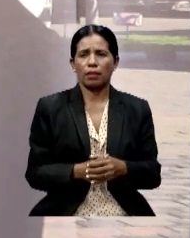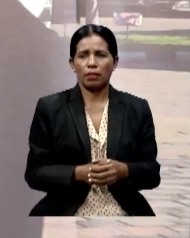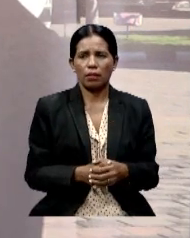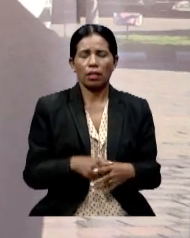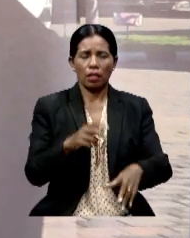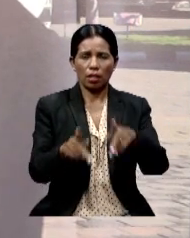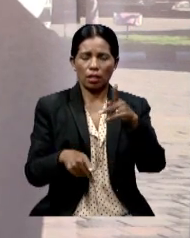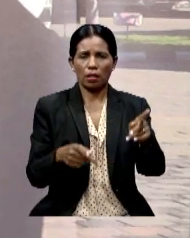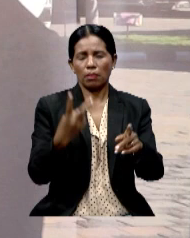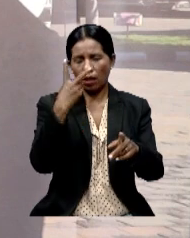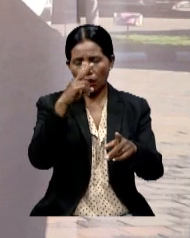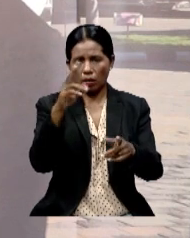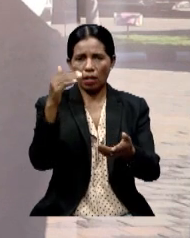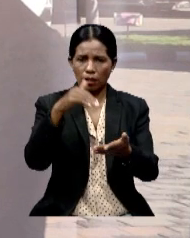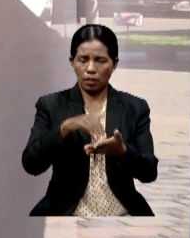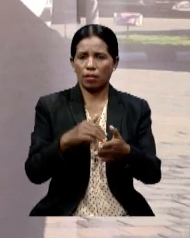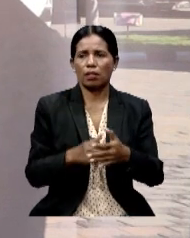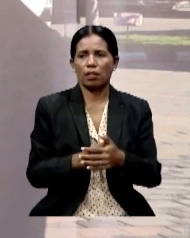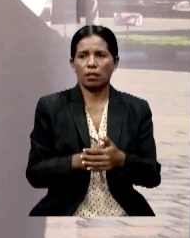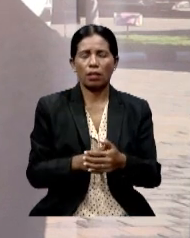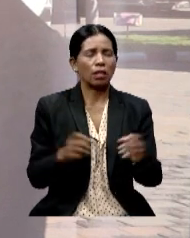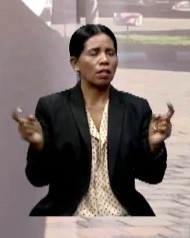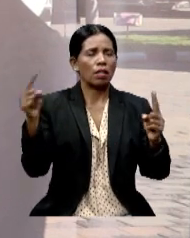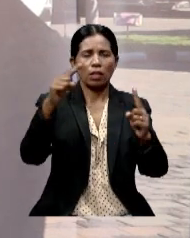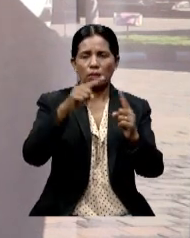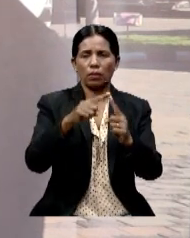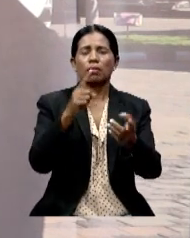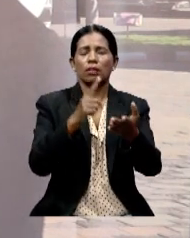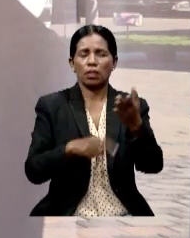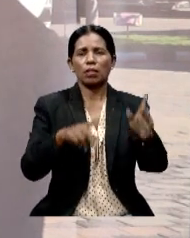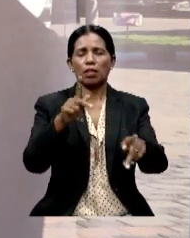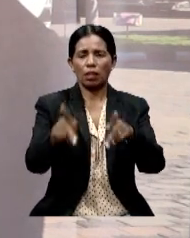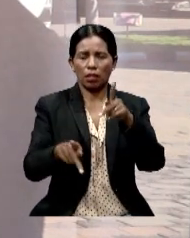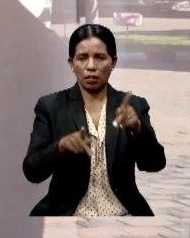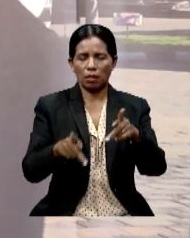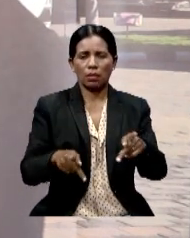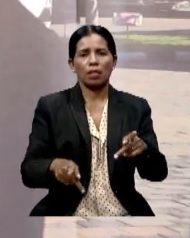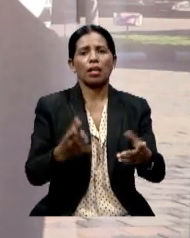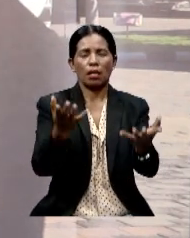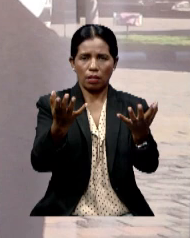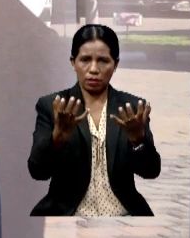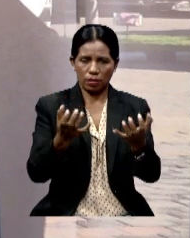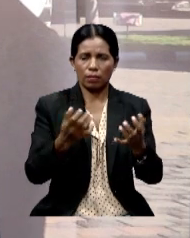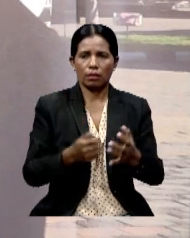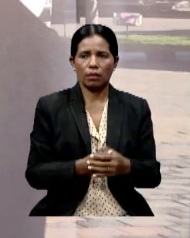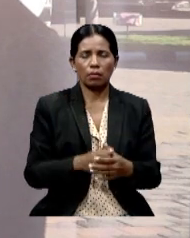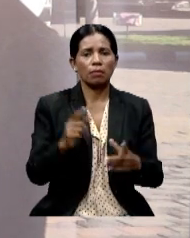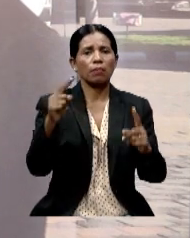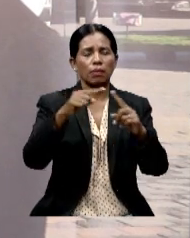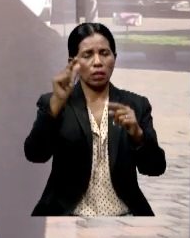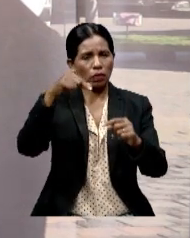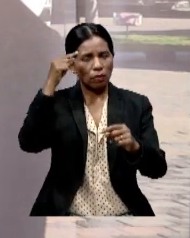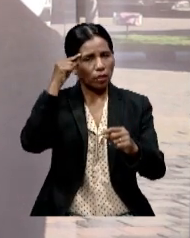povo halo avaliação que tá lá to ba saída uma povo ninha expectativa da governação